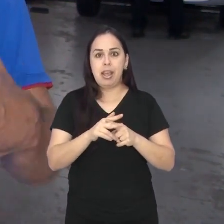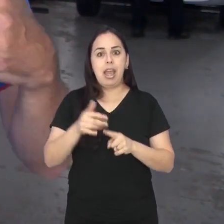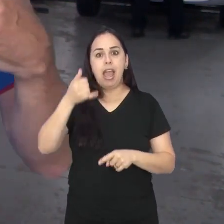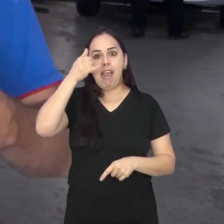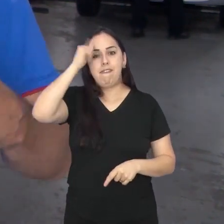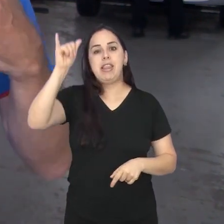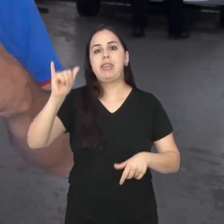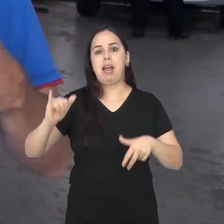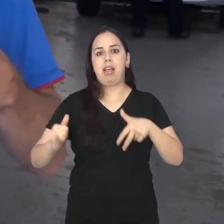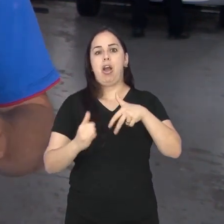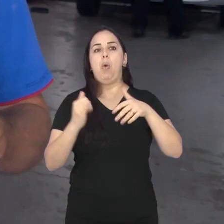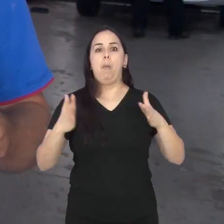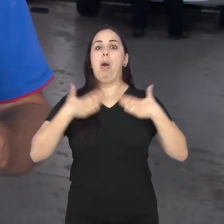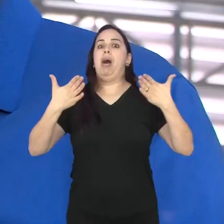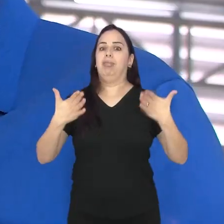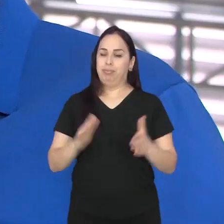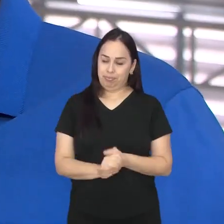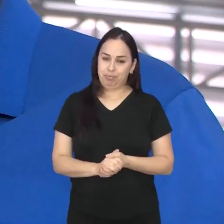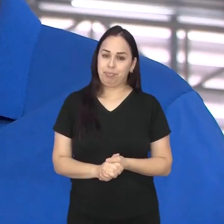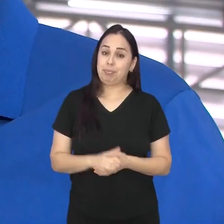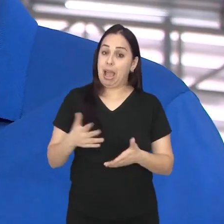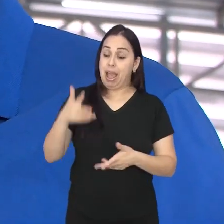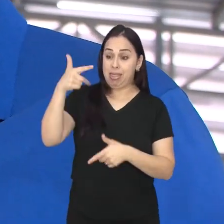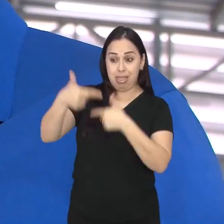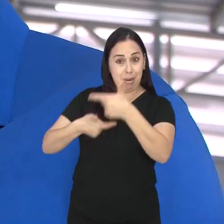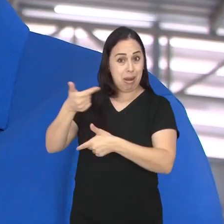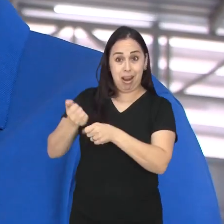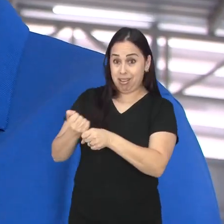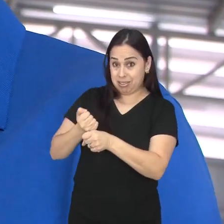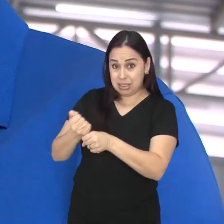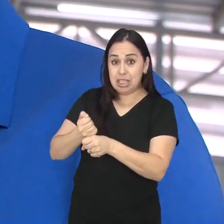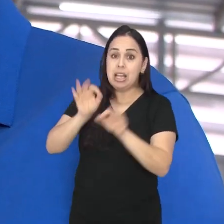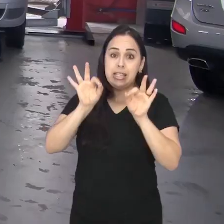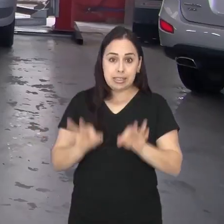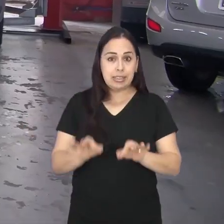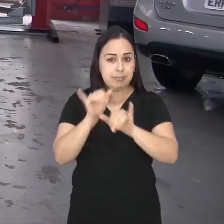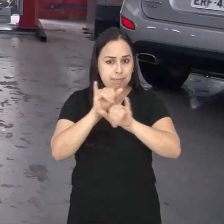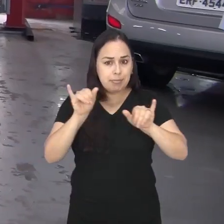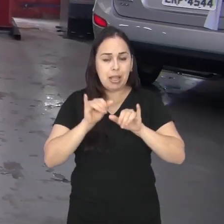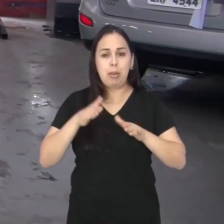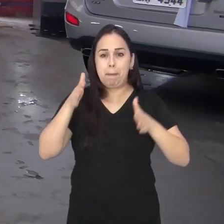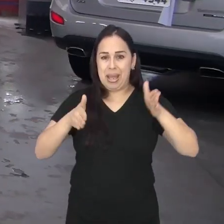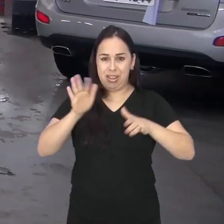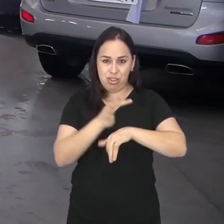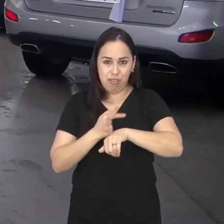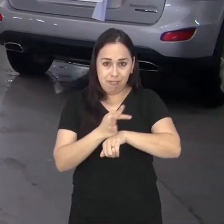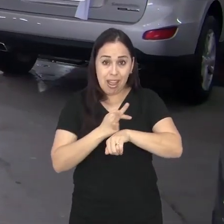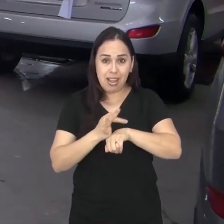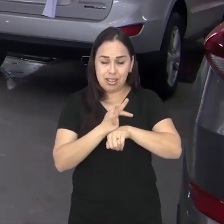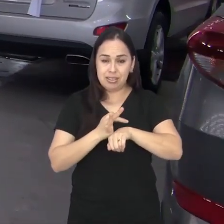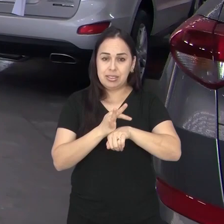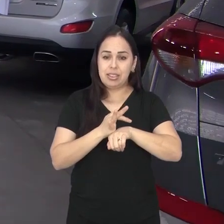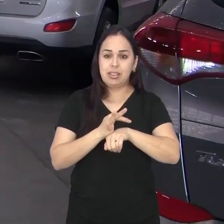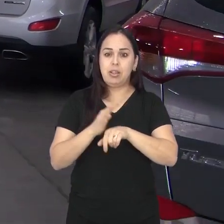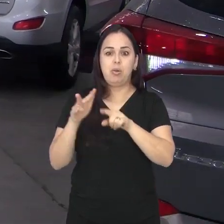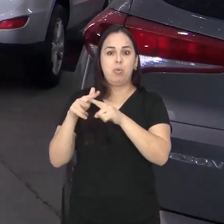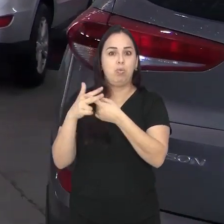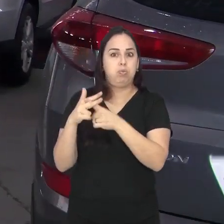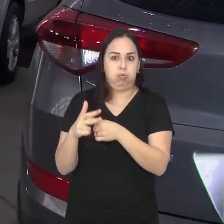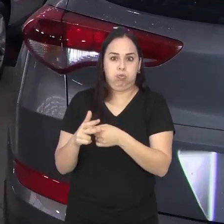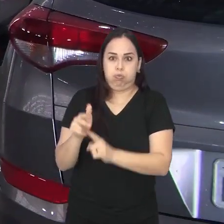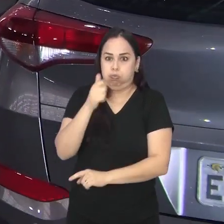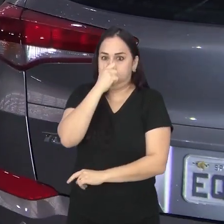você evita surpresas desagradáveis. Trabalhando na área há muitos anos, ele confirma que em época de férias e recesso,